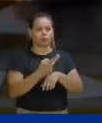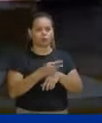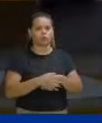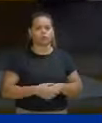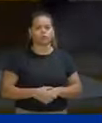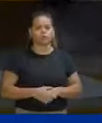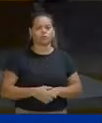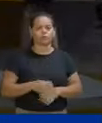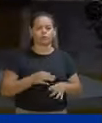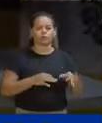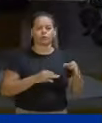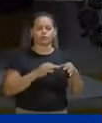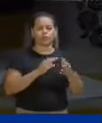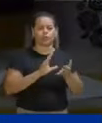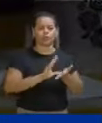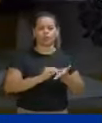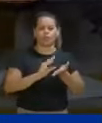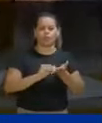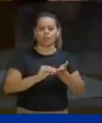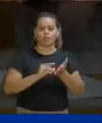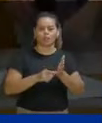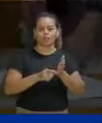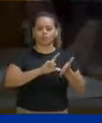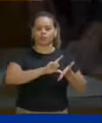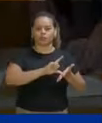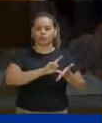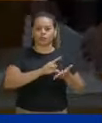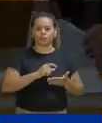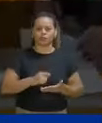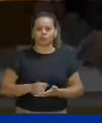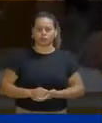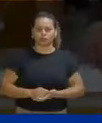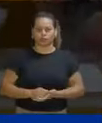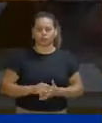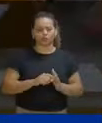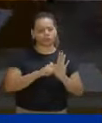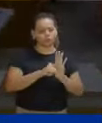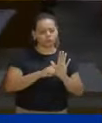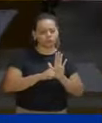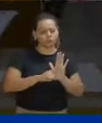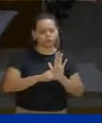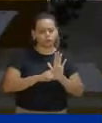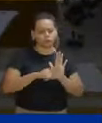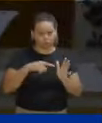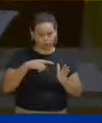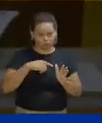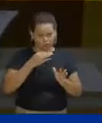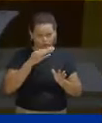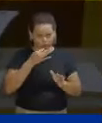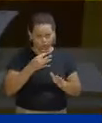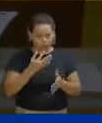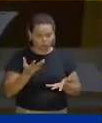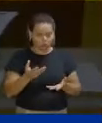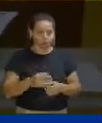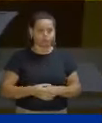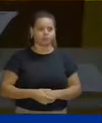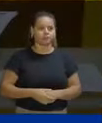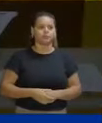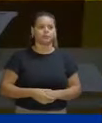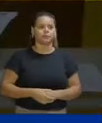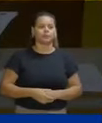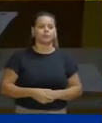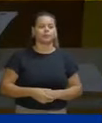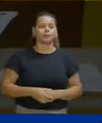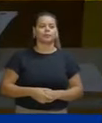Antônio, presidente do Tribunal a ata Regional da Eleitoral sessão do Amapá. anterior, Na barra inferior, consultando-se alguma 1651, objeção. 28 de 8 de